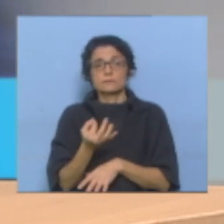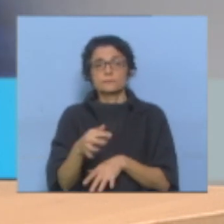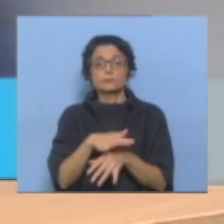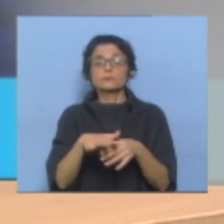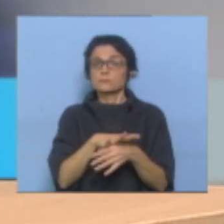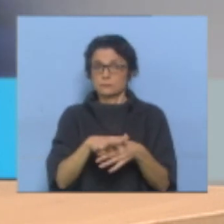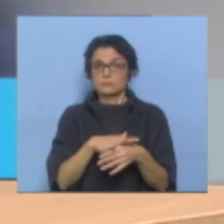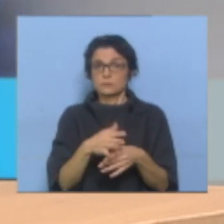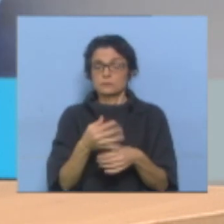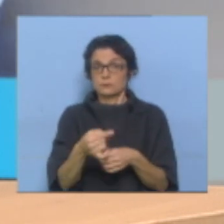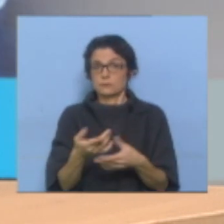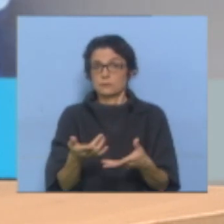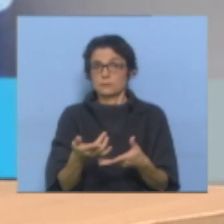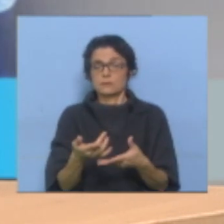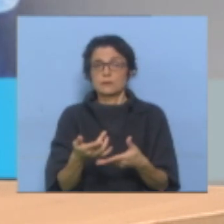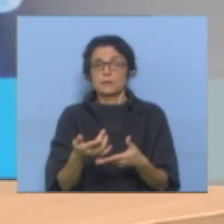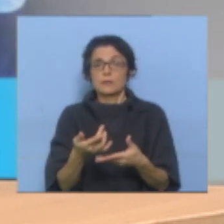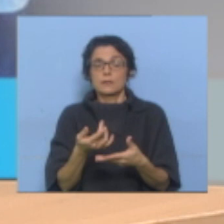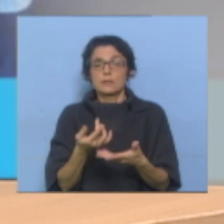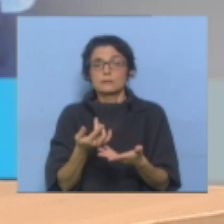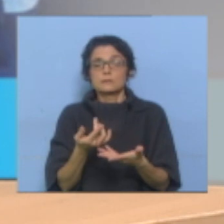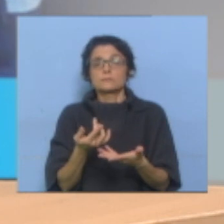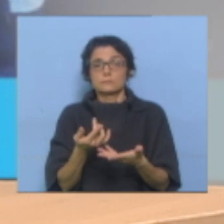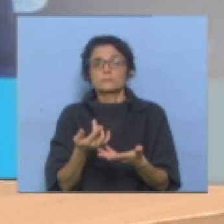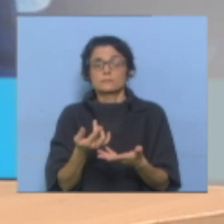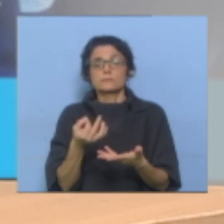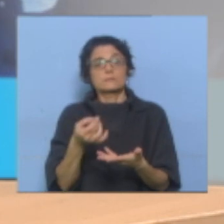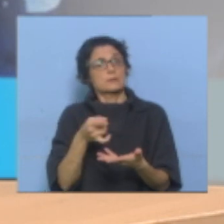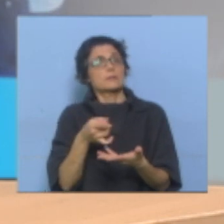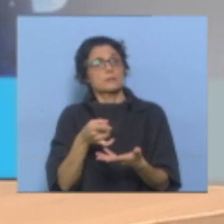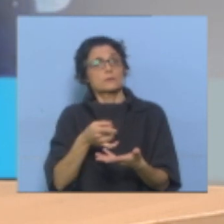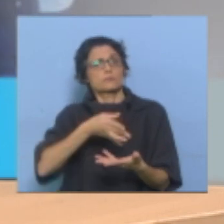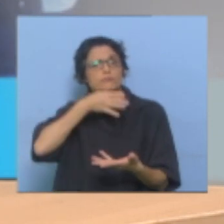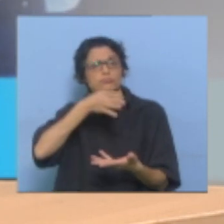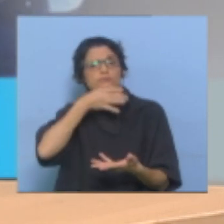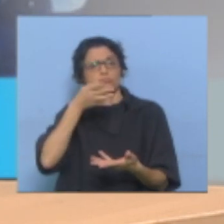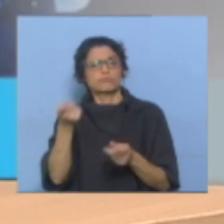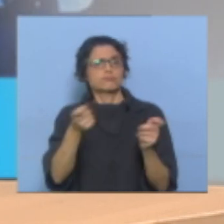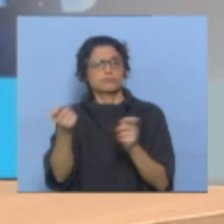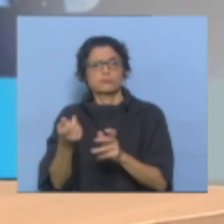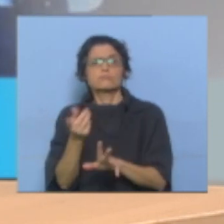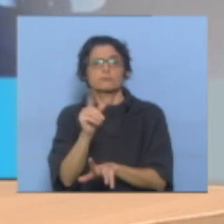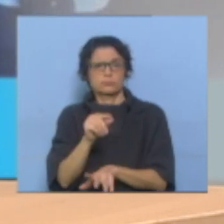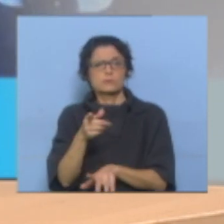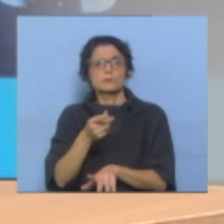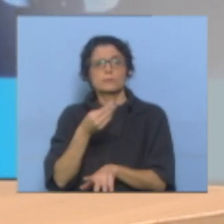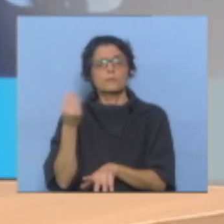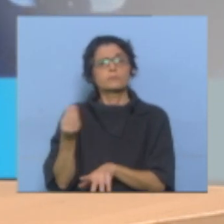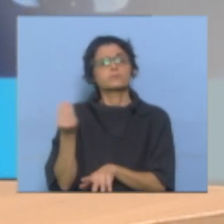voltar a assistir neste caso. Também tem dado muito que falar do jovem que